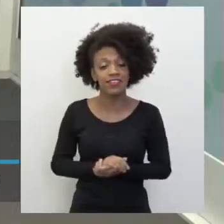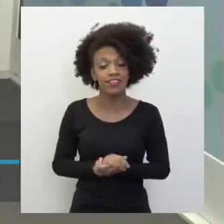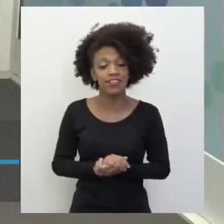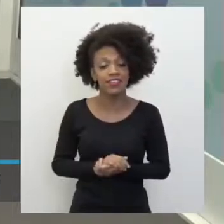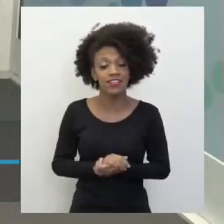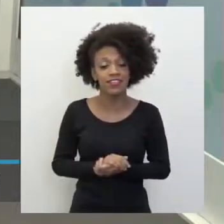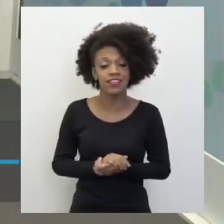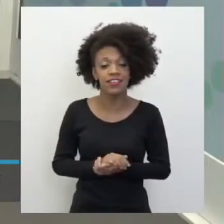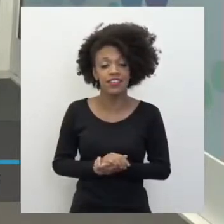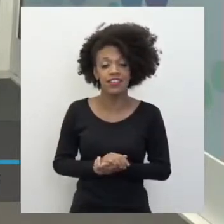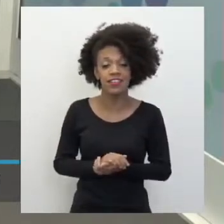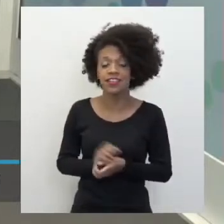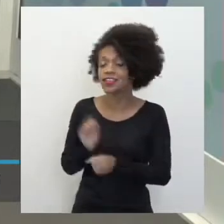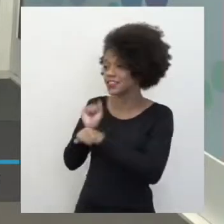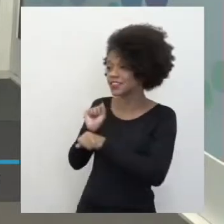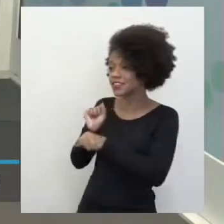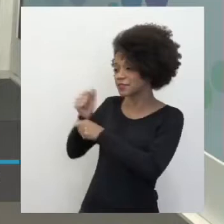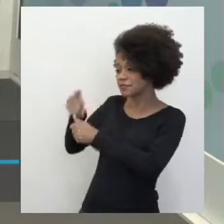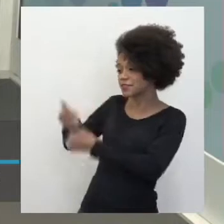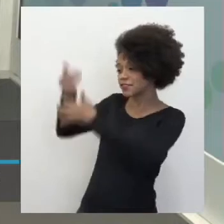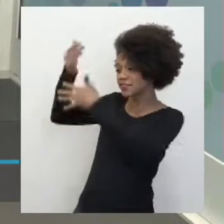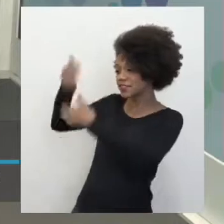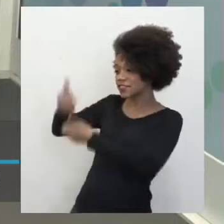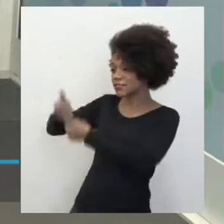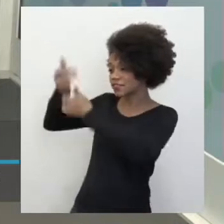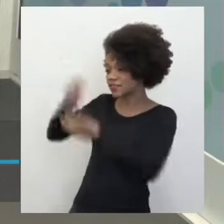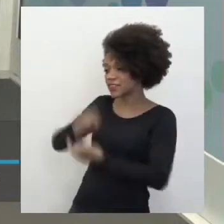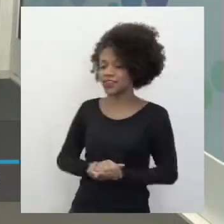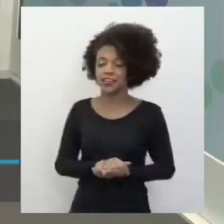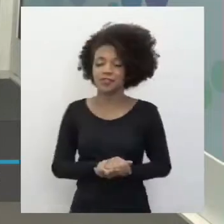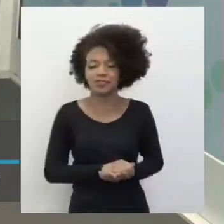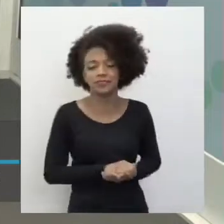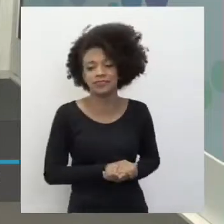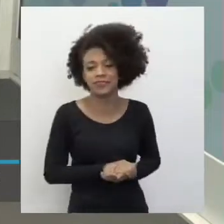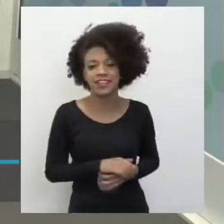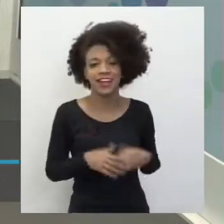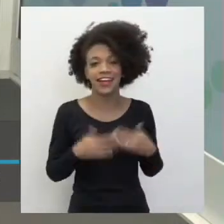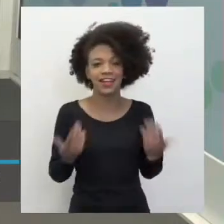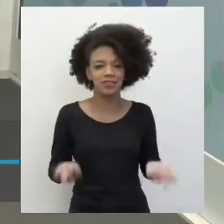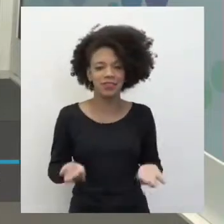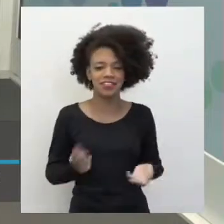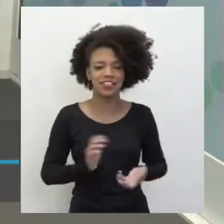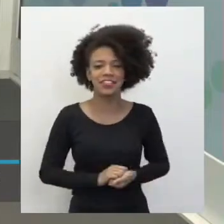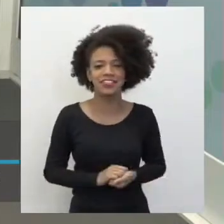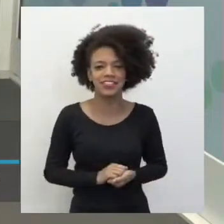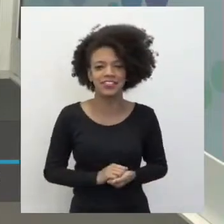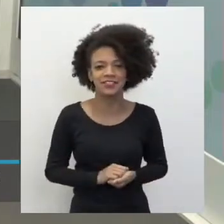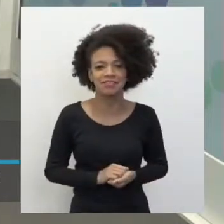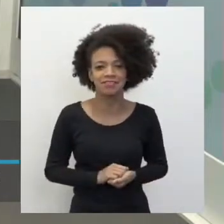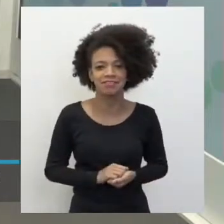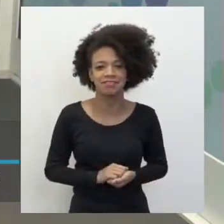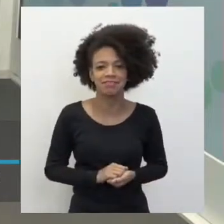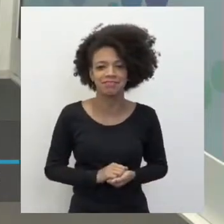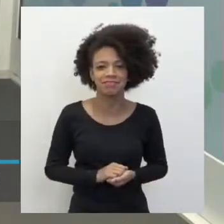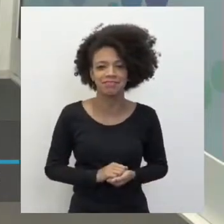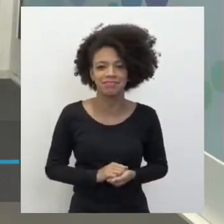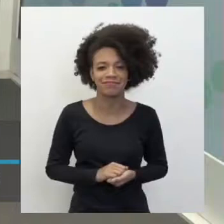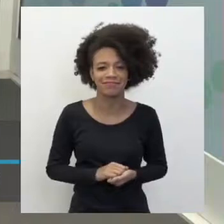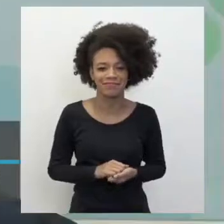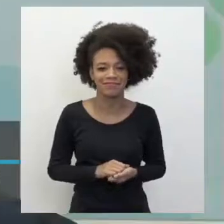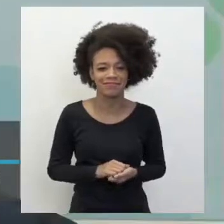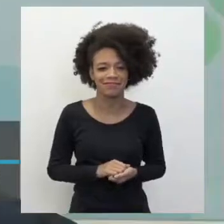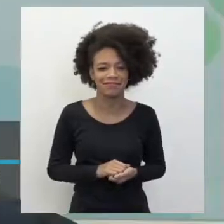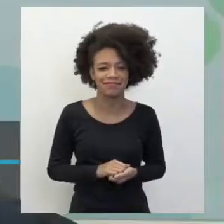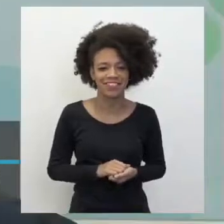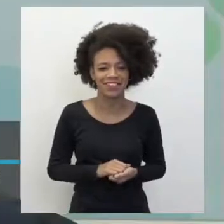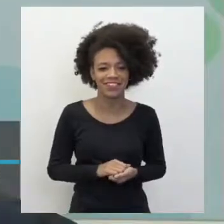responder? Eu tô aqui esperando, ansiosa, suspense. Pro Maria José, africano e indígena. Ok, ó, africano. Pro Rosana,